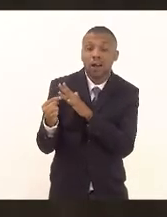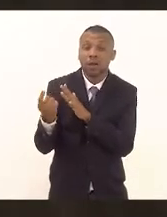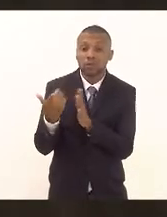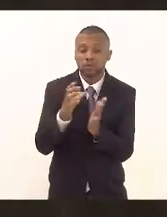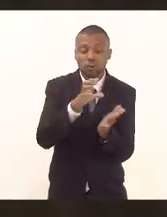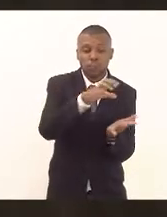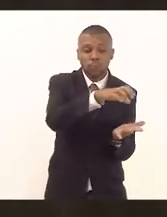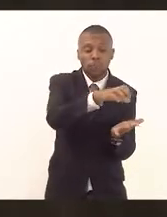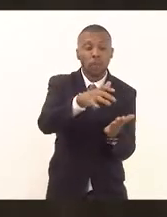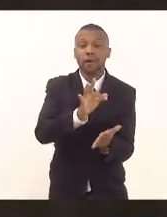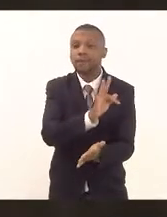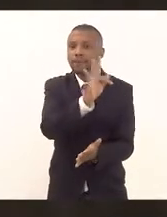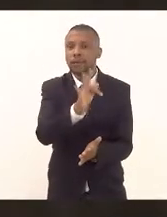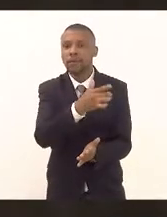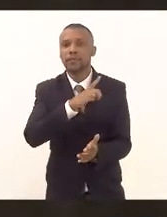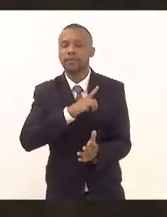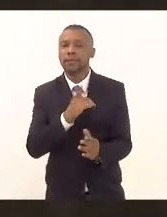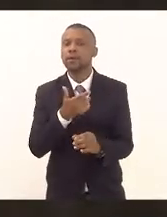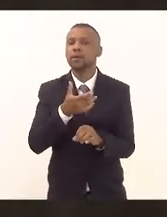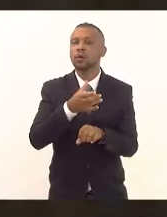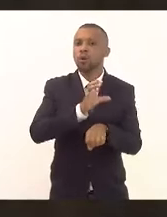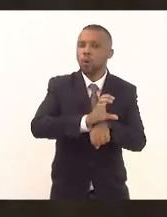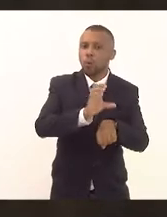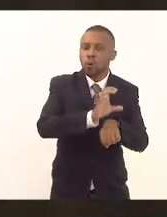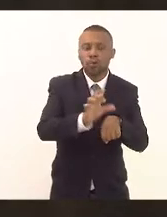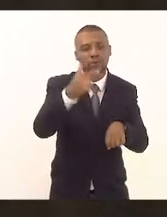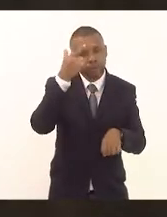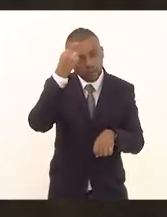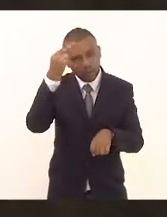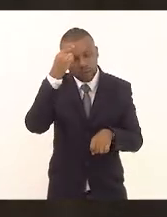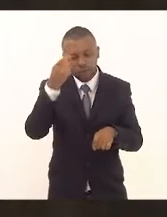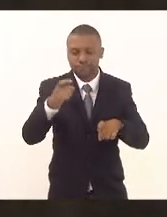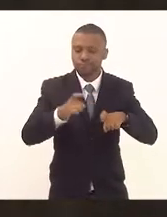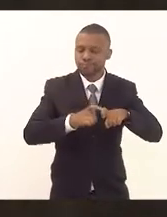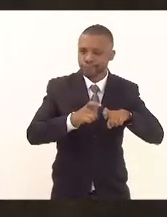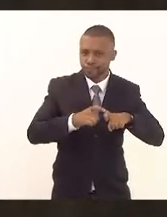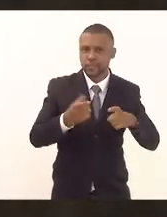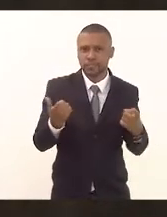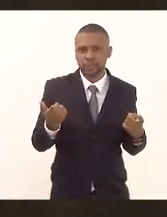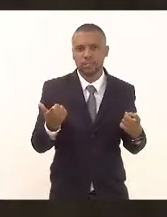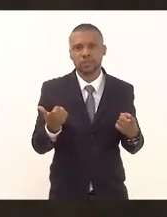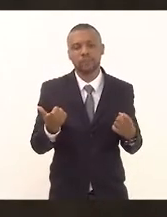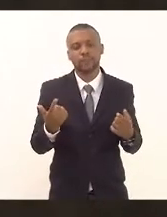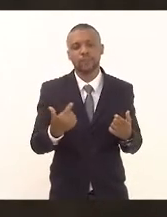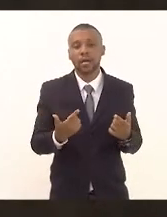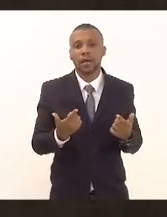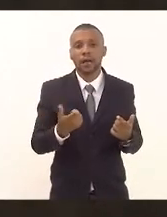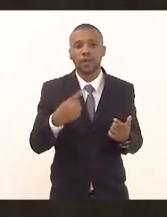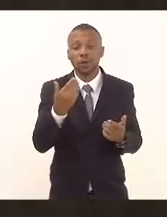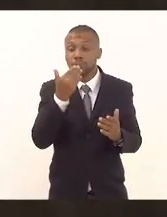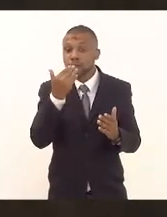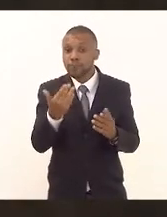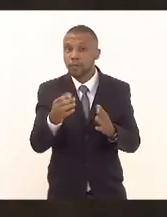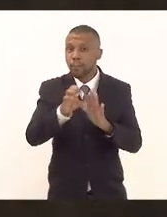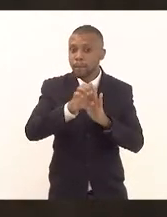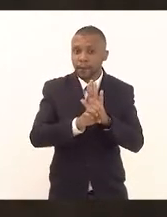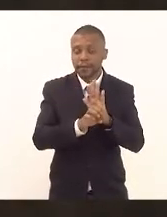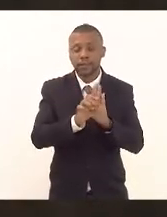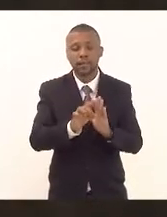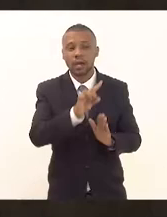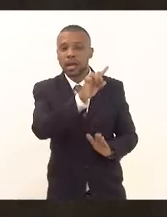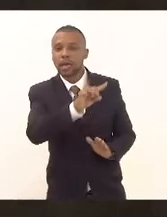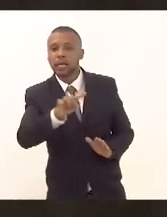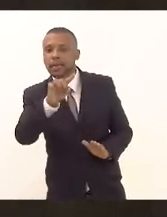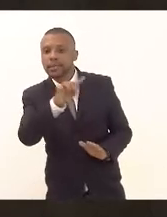A gente fez duas emendas, uma emenda suprimindo o artigo 2º, que a gente entende que estabelece uma diretriz para